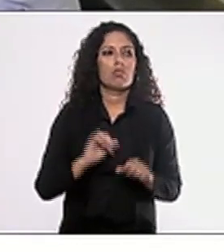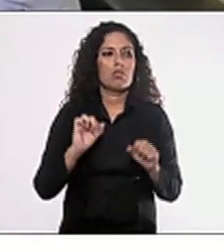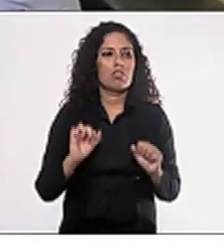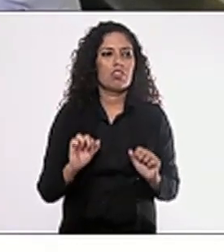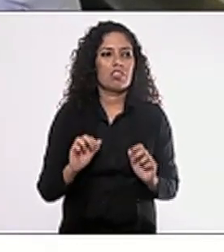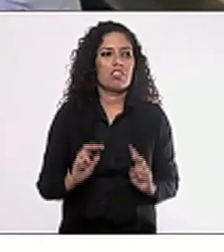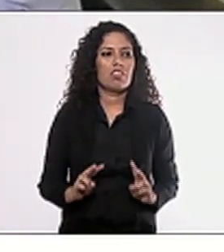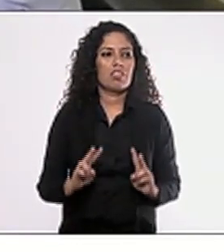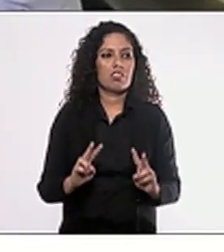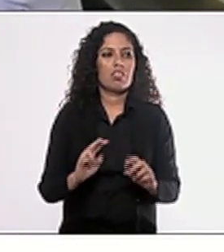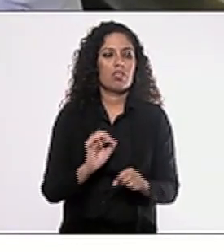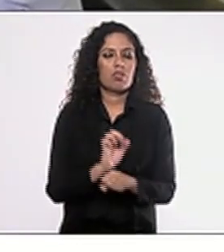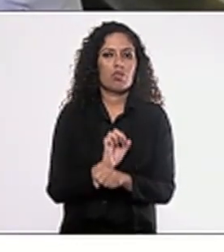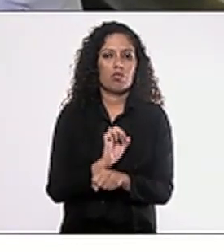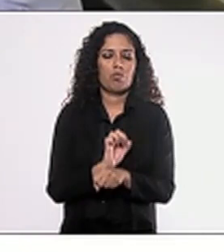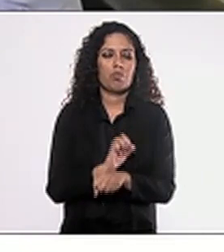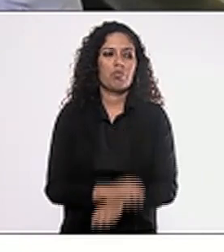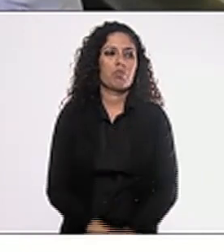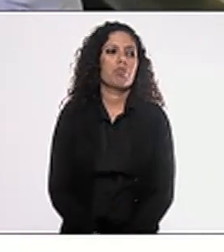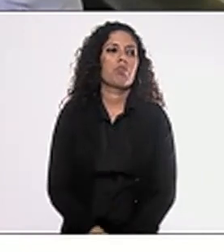continue.